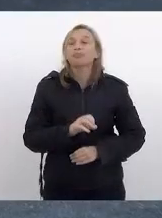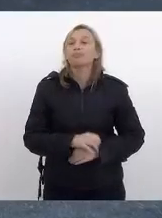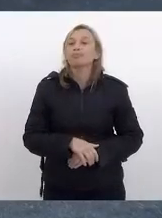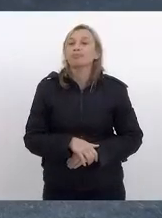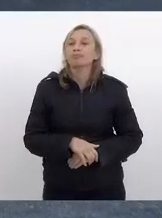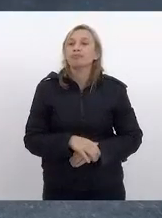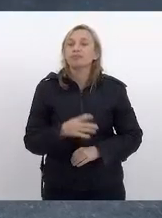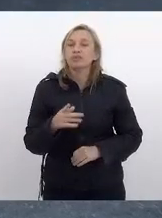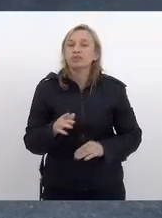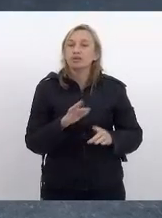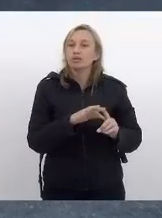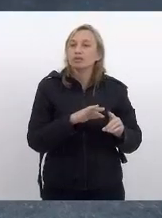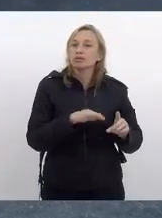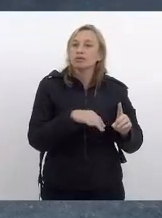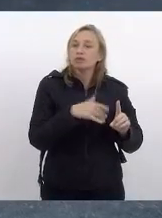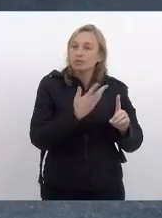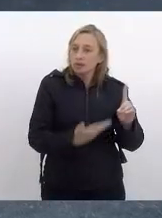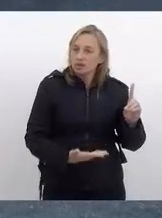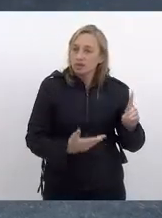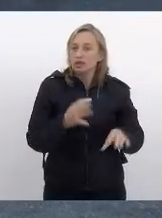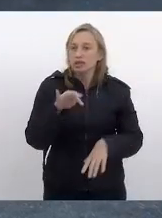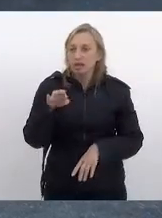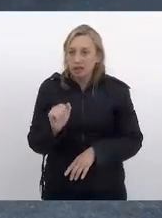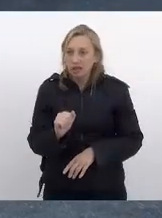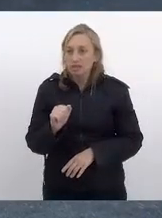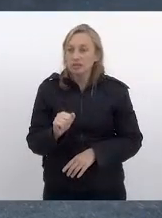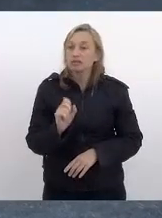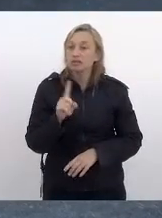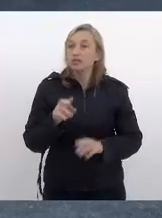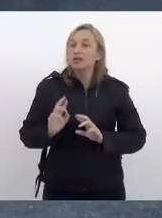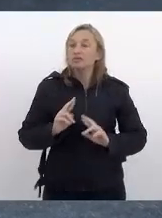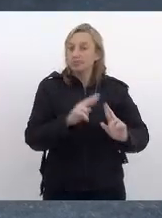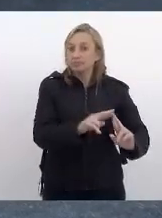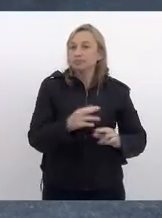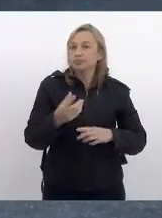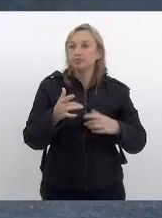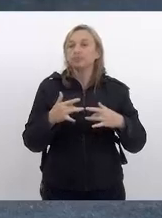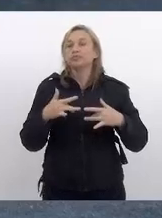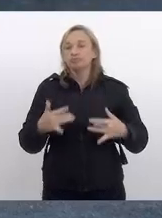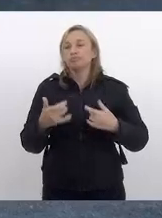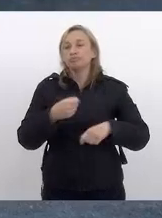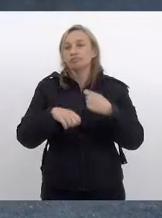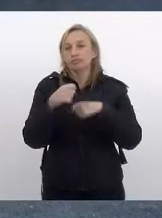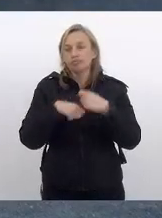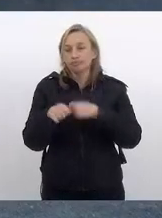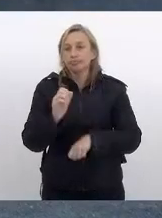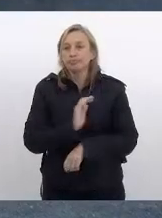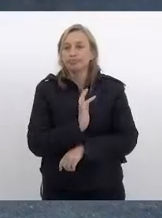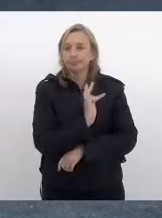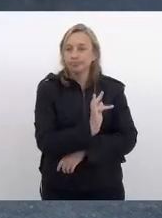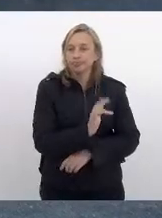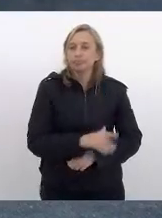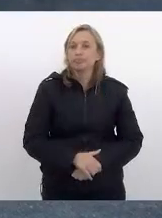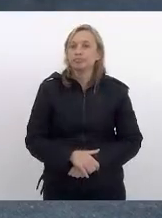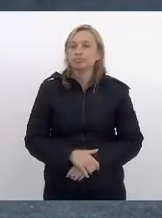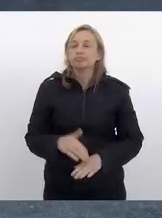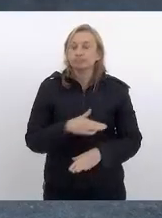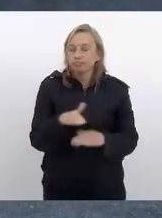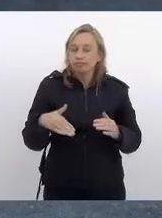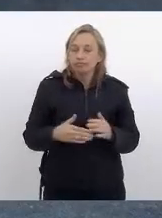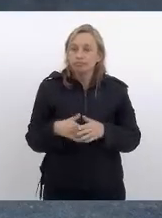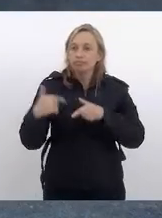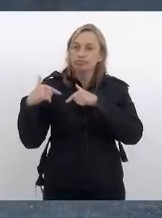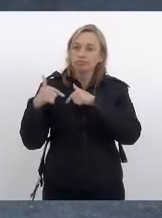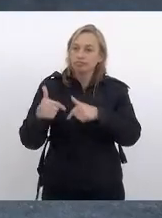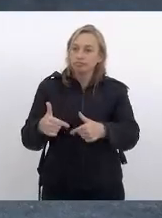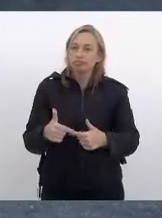fez alguém baseada neste caso a Teresa Cristina né que a referência da economia Popular solidária na Baixada Fluminense com toda